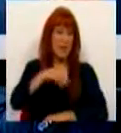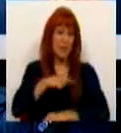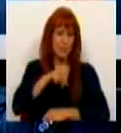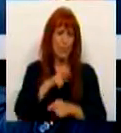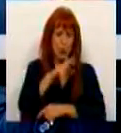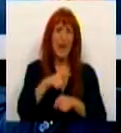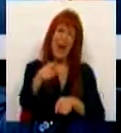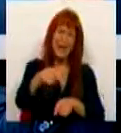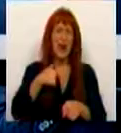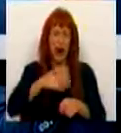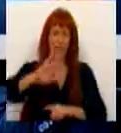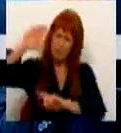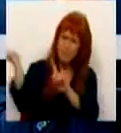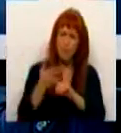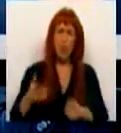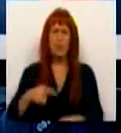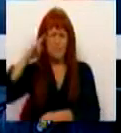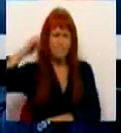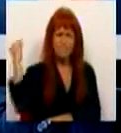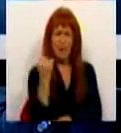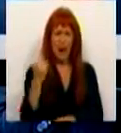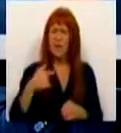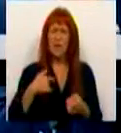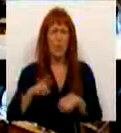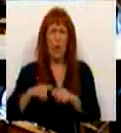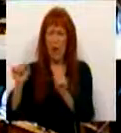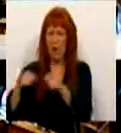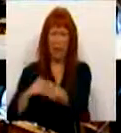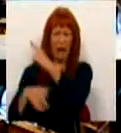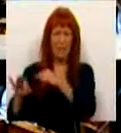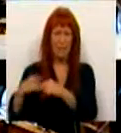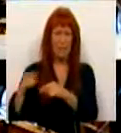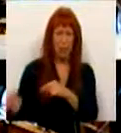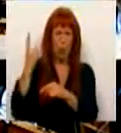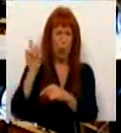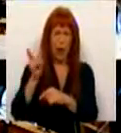nacional. É isso que querem, é pura vingança e não é por concordarem com o PCP.